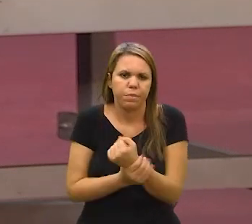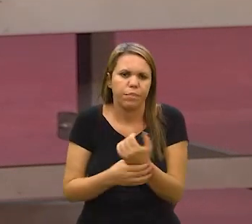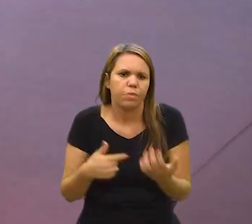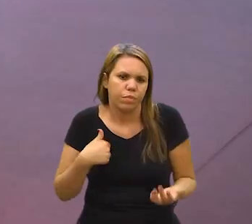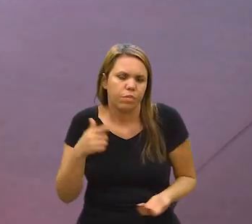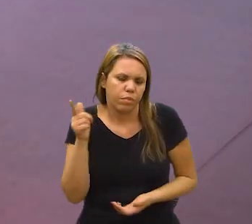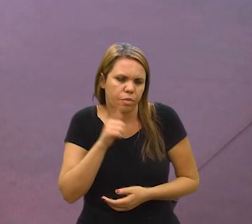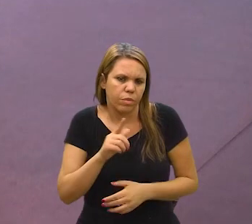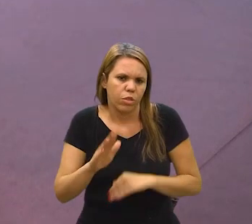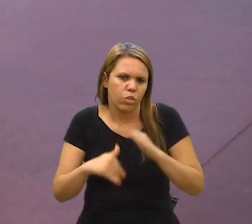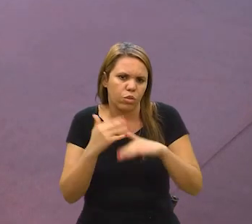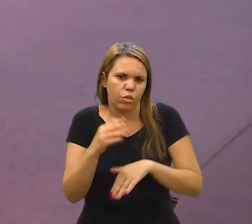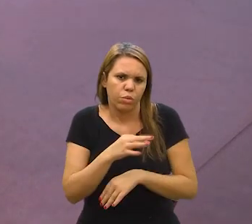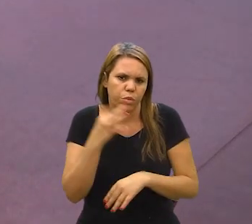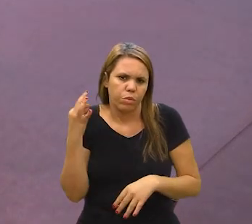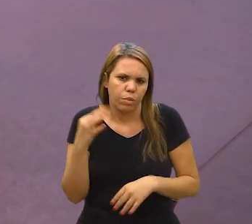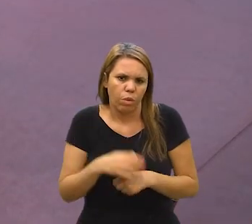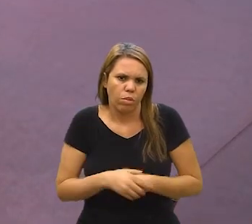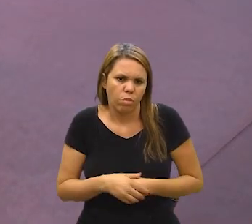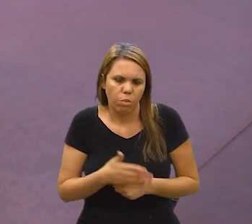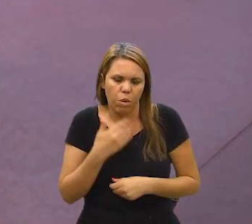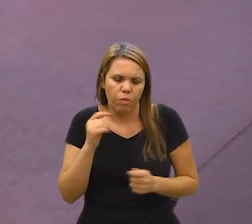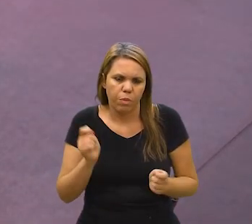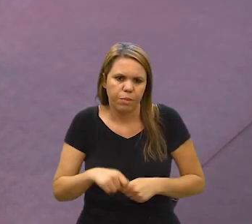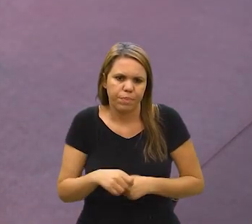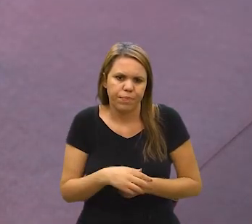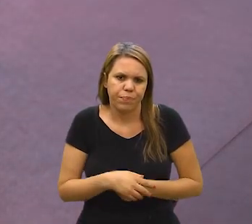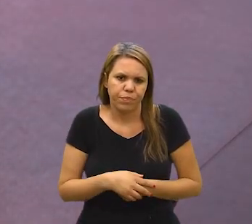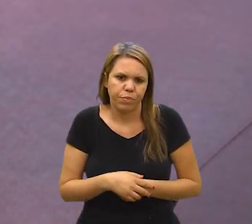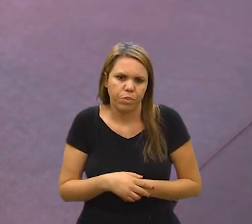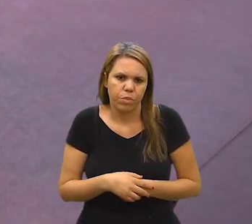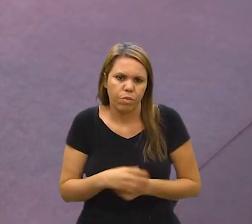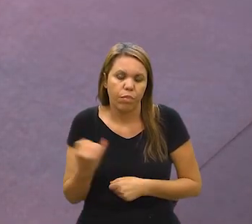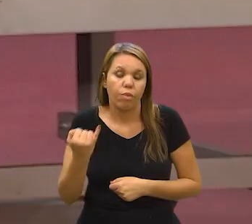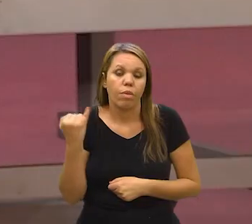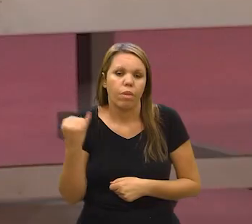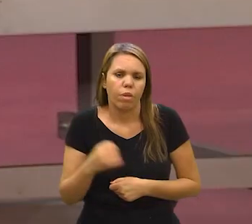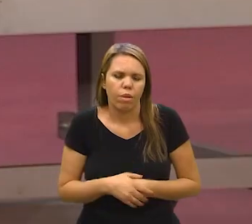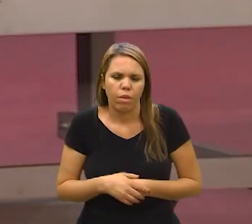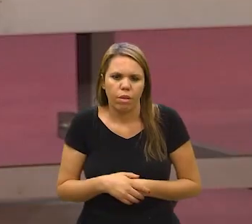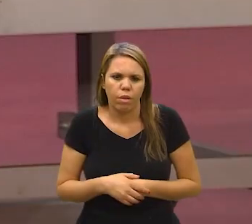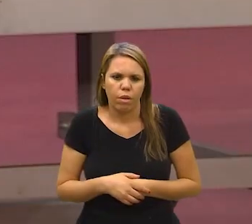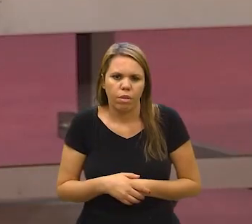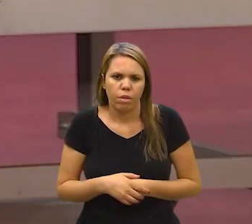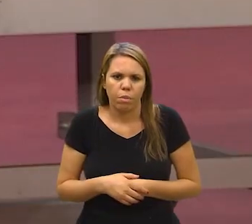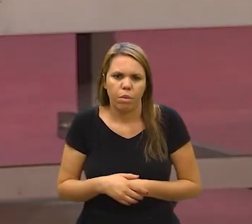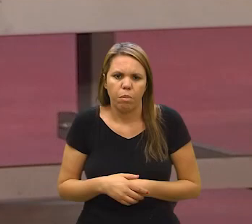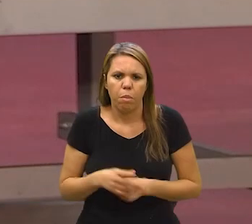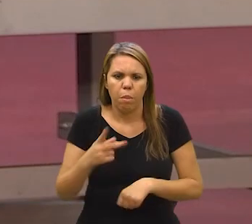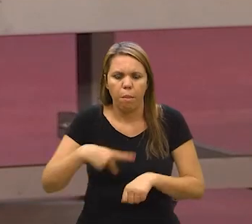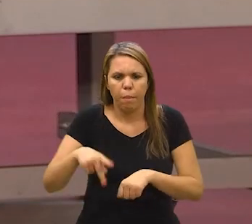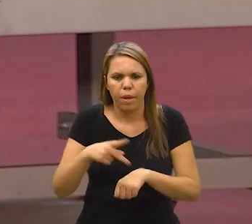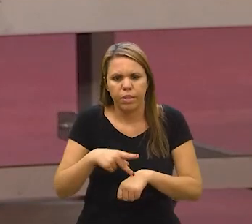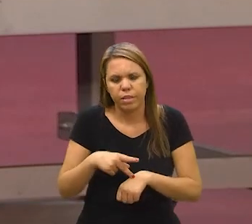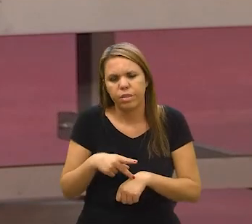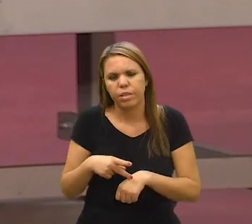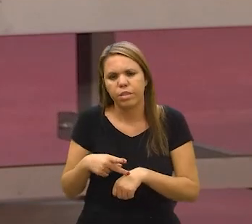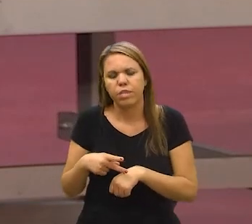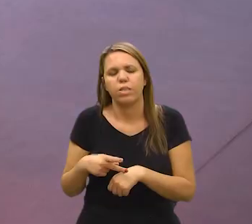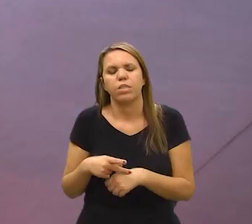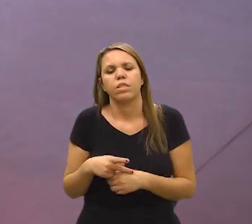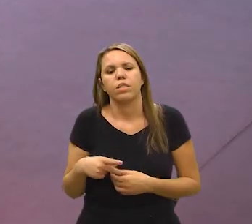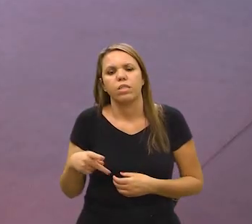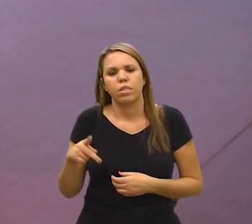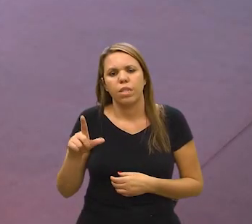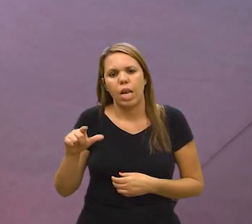inseguro, mas eu consegui desempenhar, acho que da melhor forma. E o mais importante, né, que tanto em Lima quanto em Toronto, meus